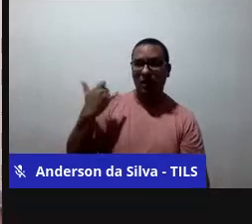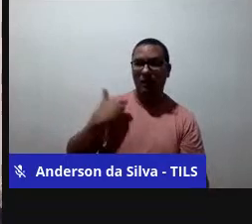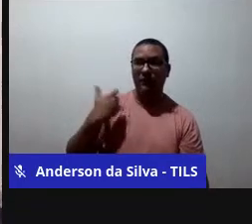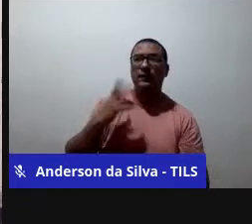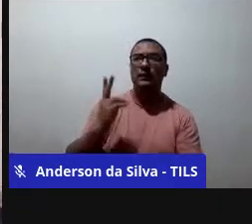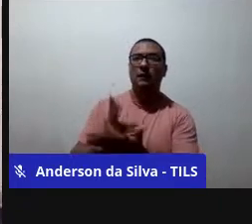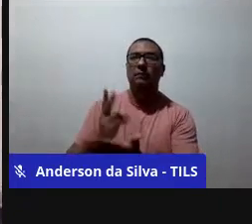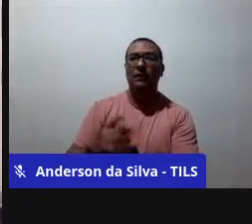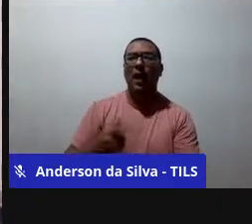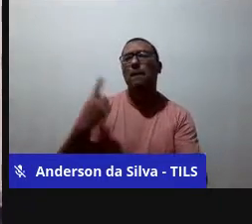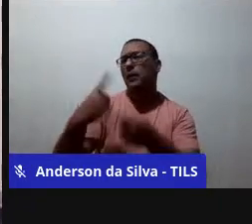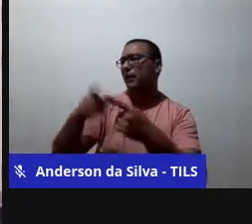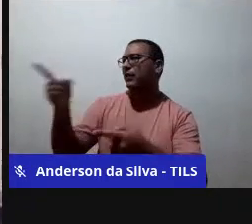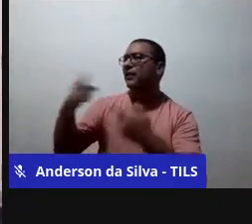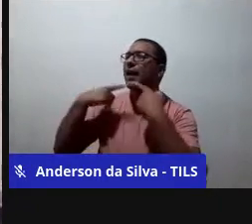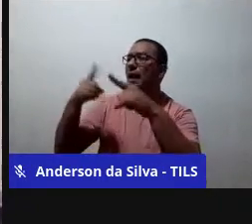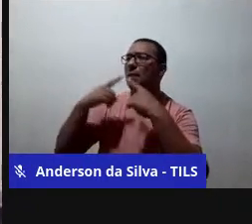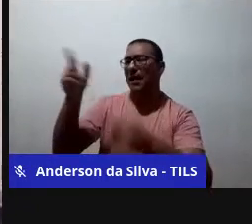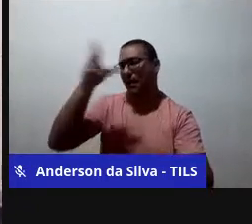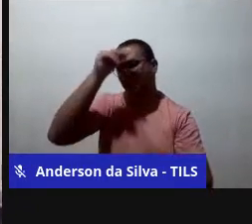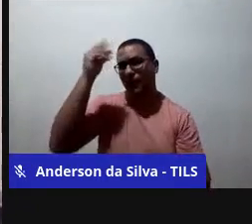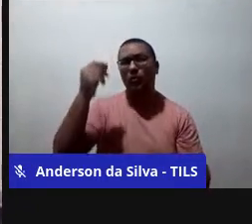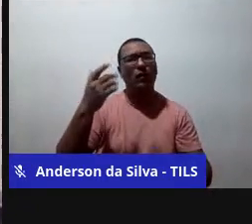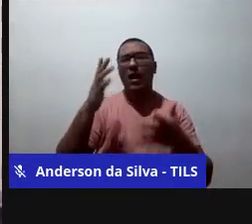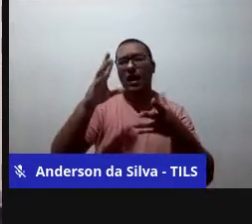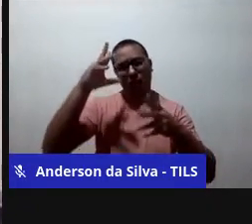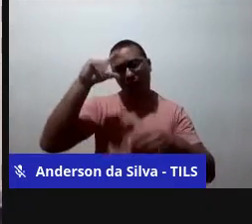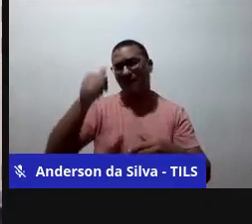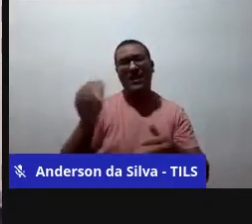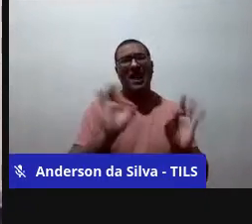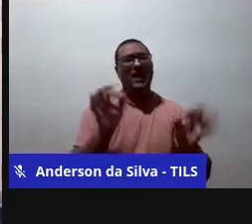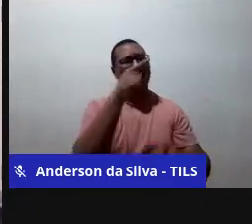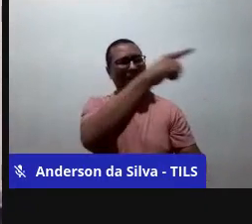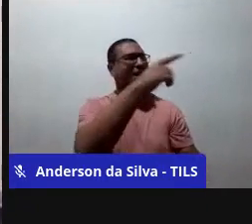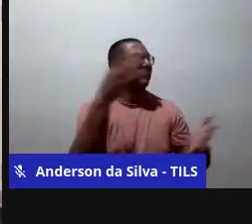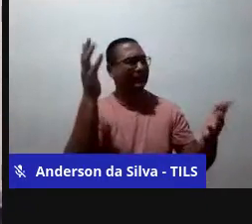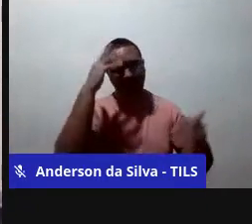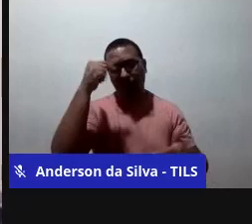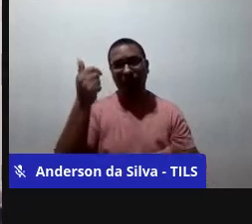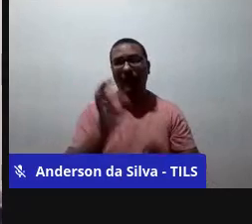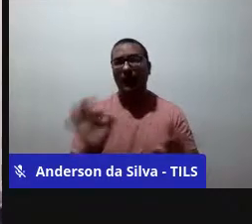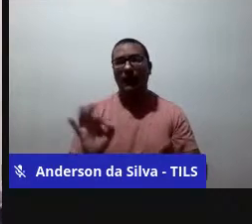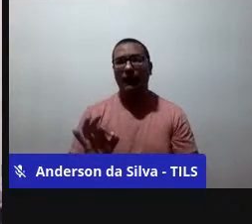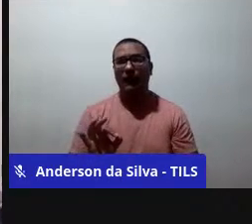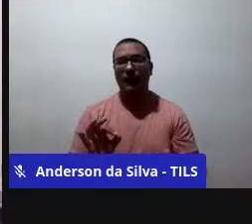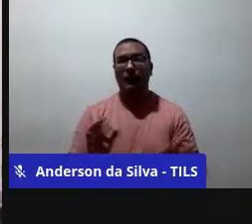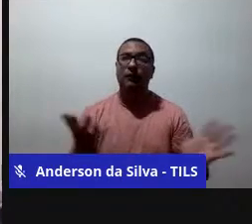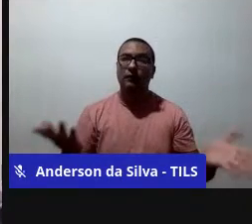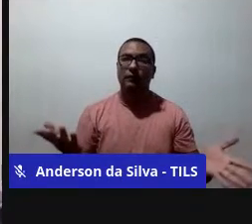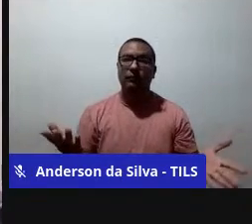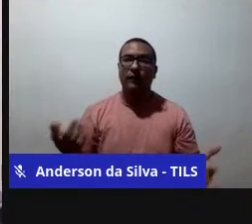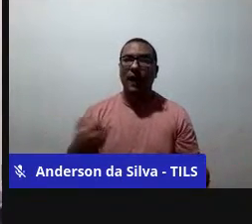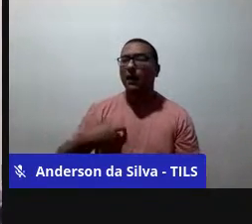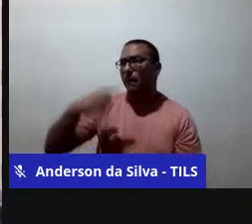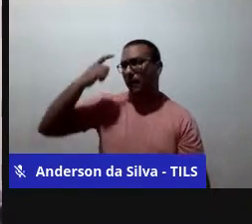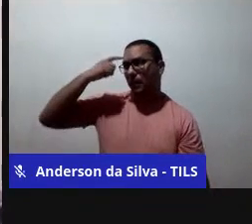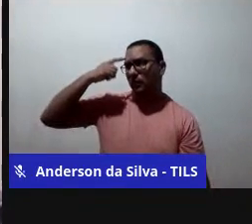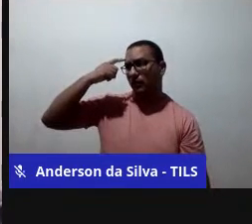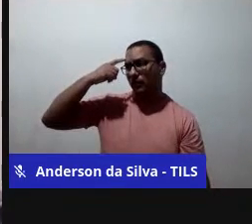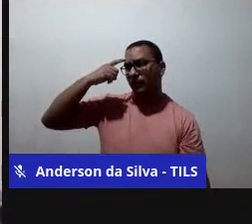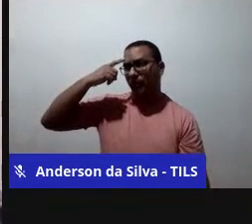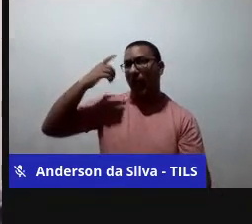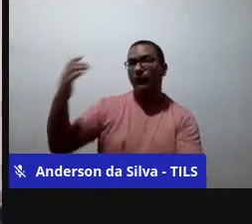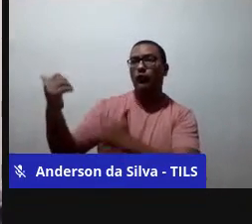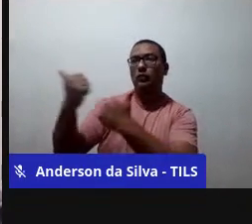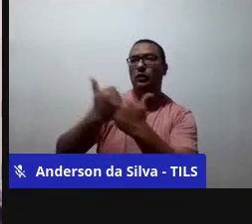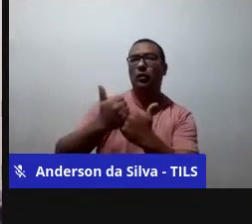que você vai reclamar lá na prefeitura? Não adianta nada, porque eles não vão fazer nada. Bom, a minha questão é, o que adianta você substituir o telefone